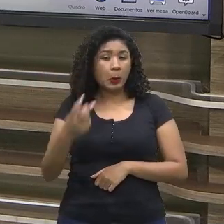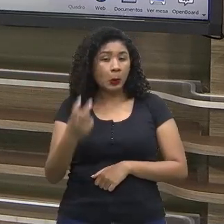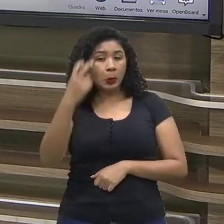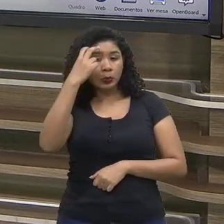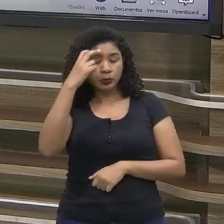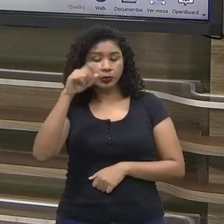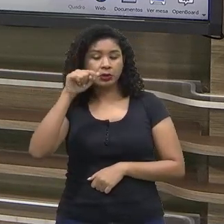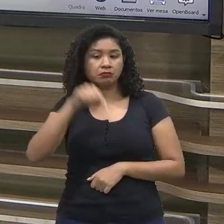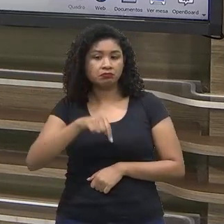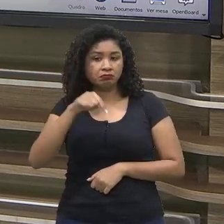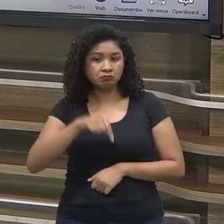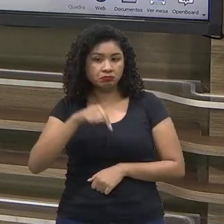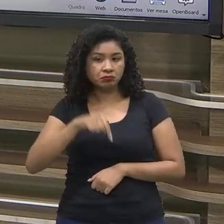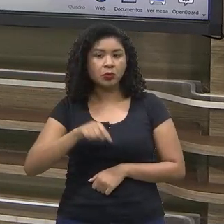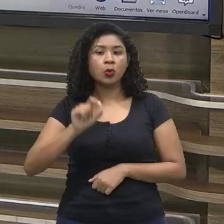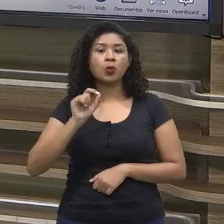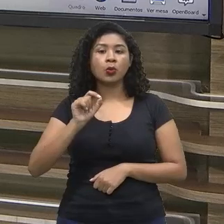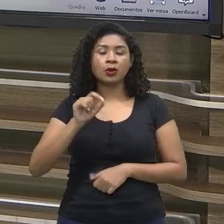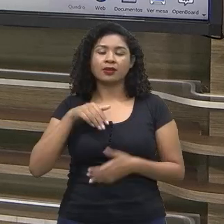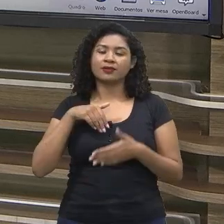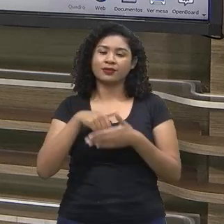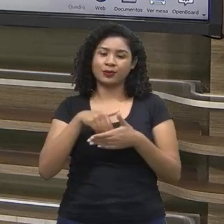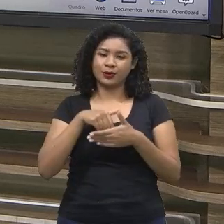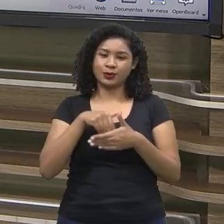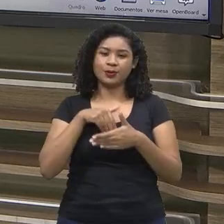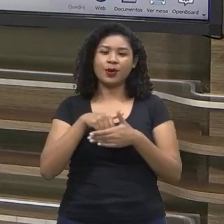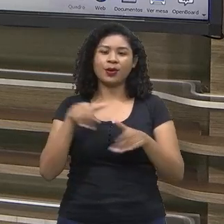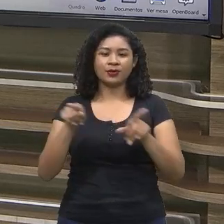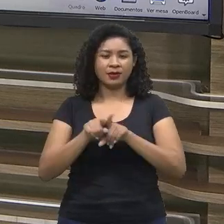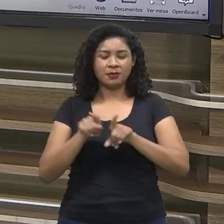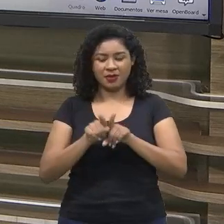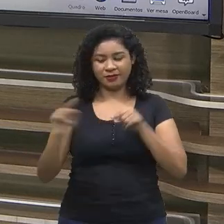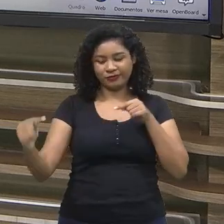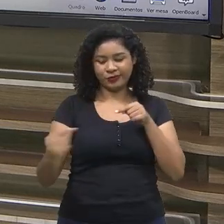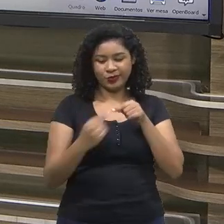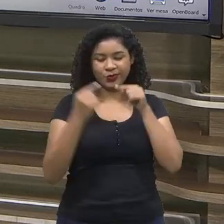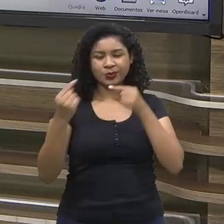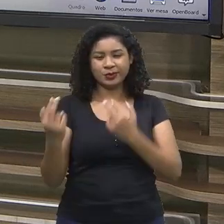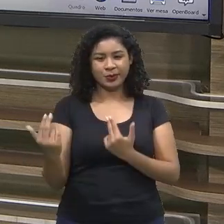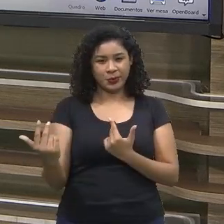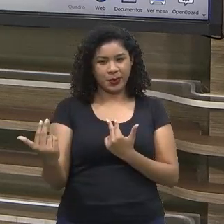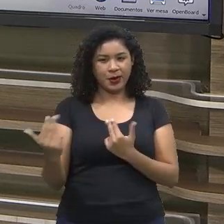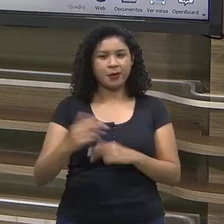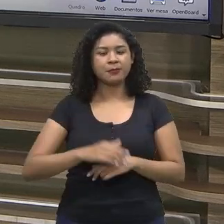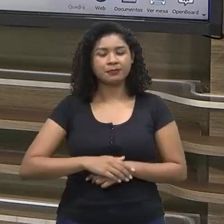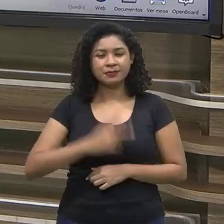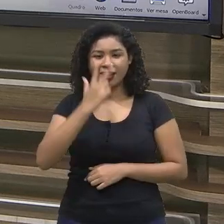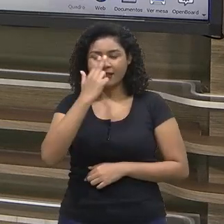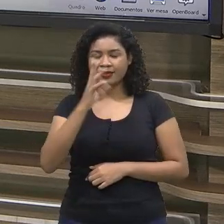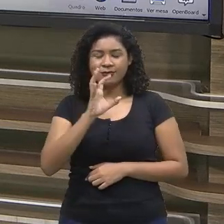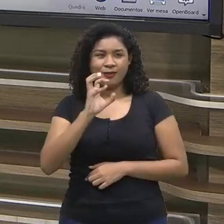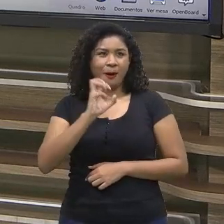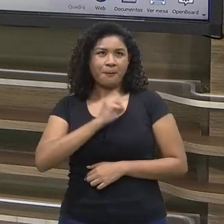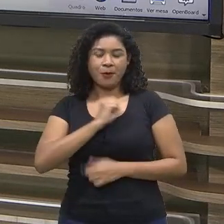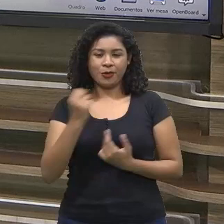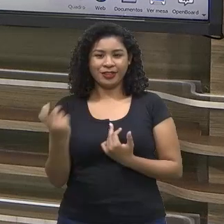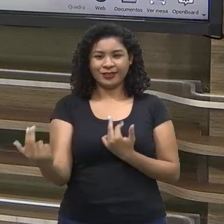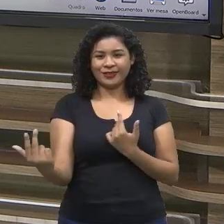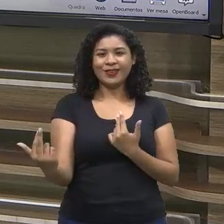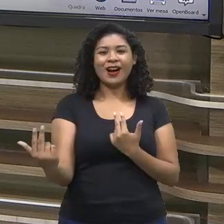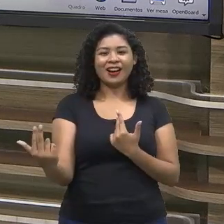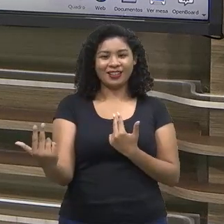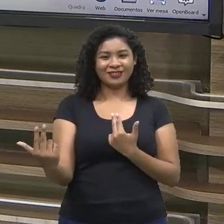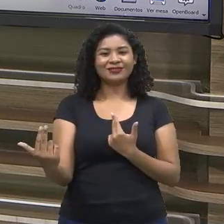cultura não indígena é o futebol. Então vejo que é uma paixão em comum que nós temos